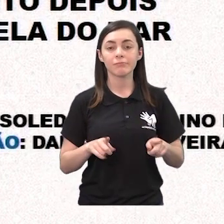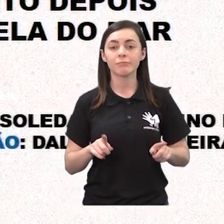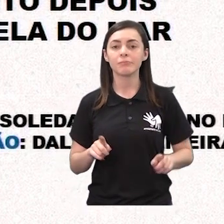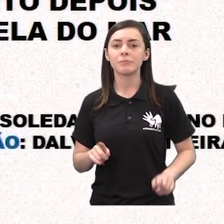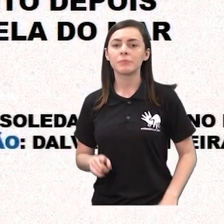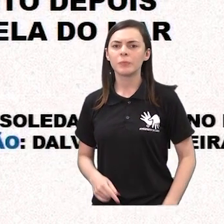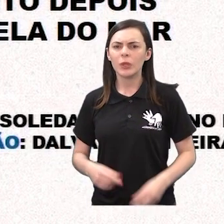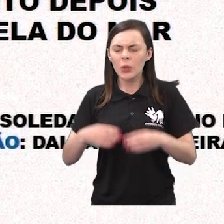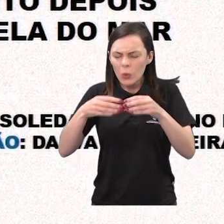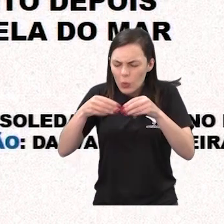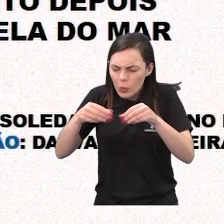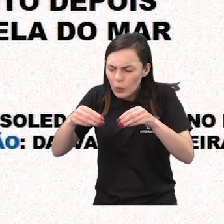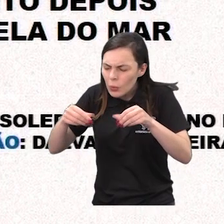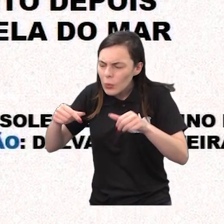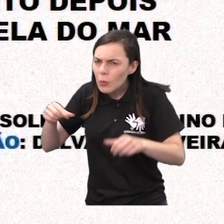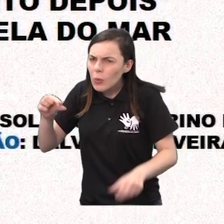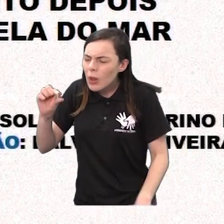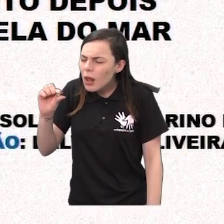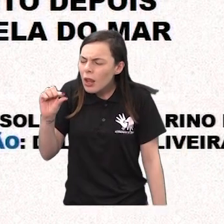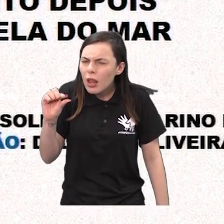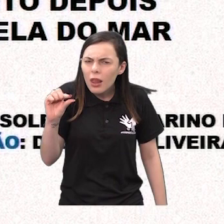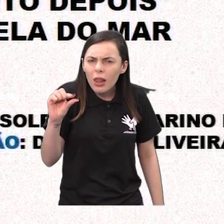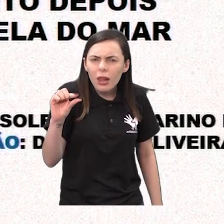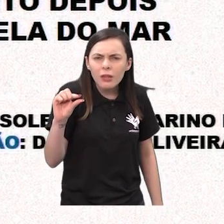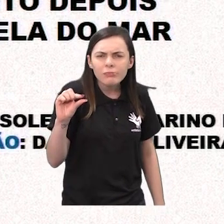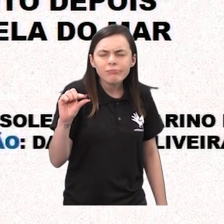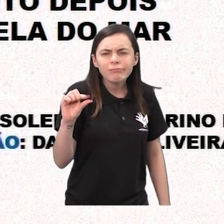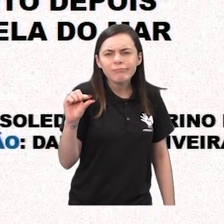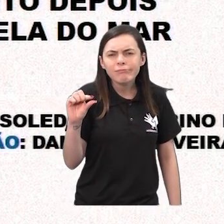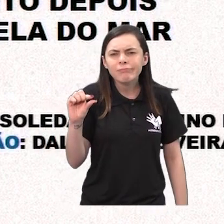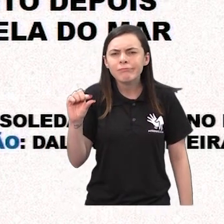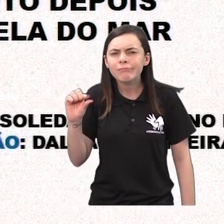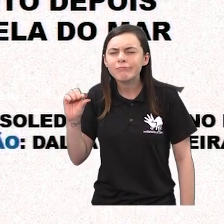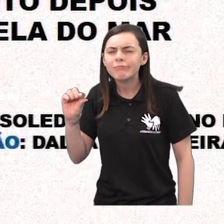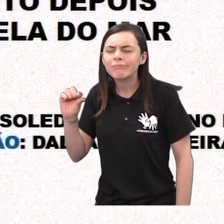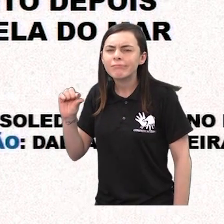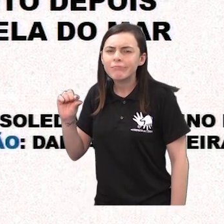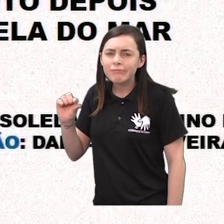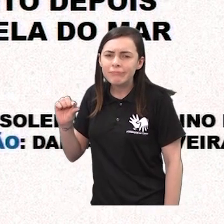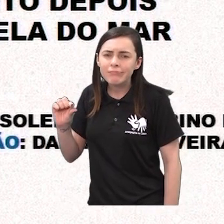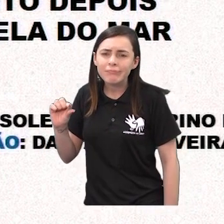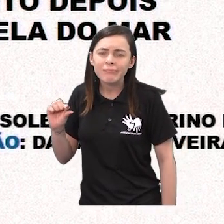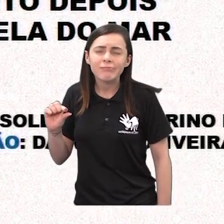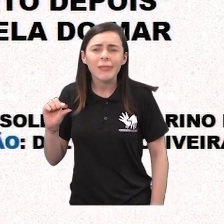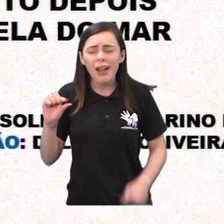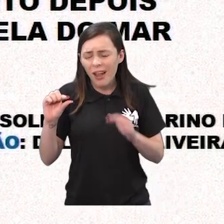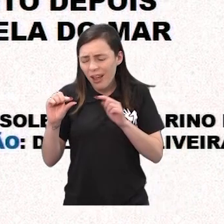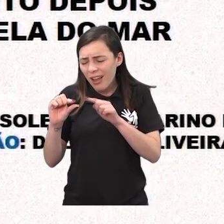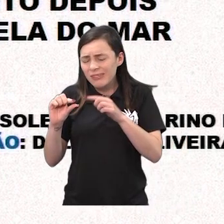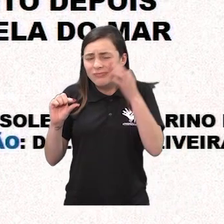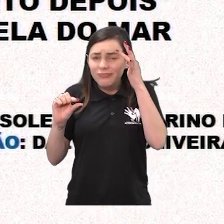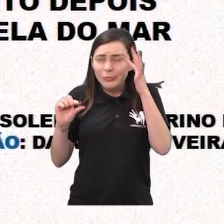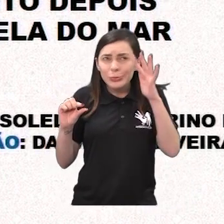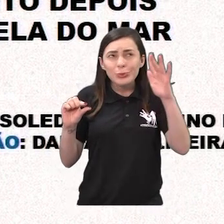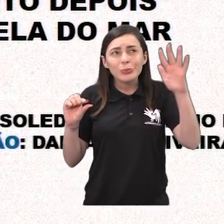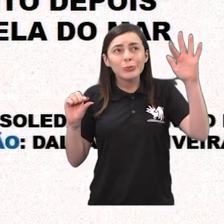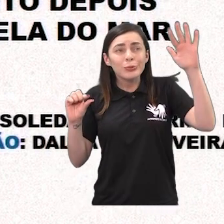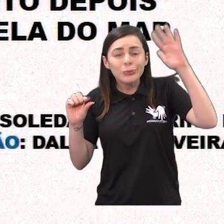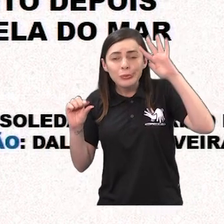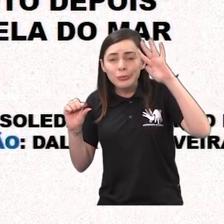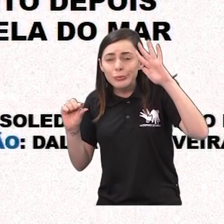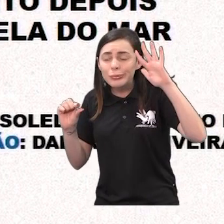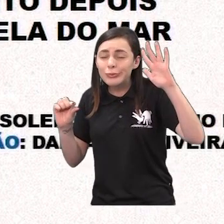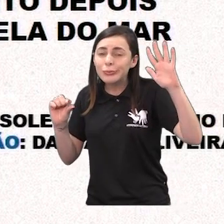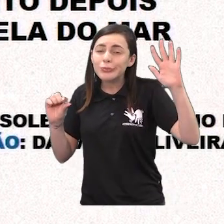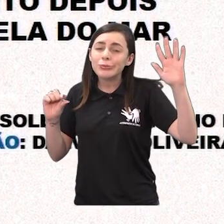Um pequenino grão de areia, que era um pobre sonhador,